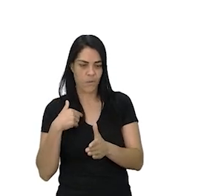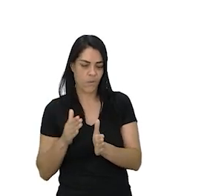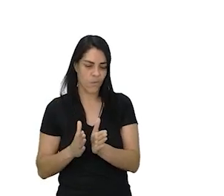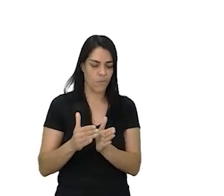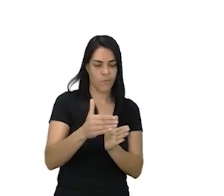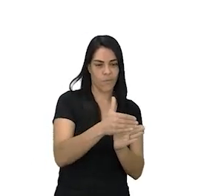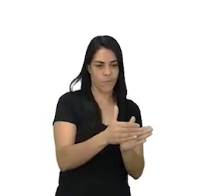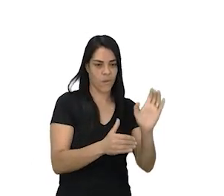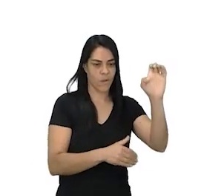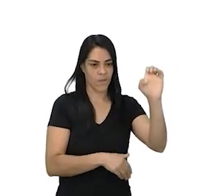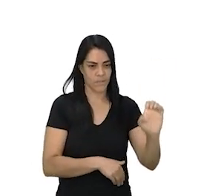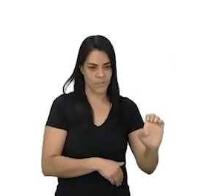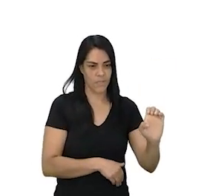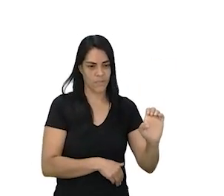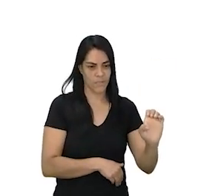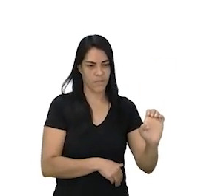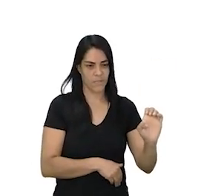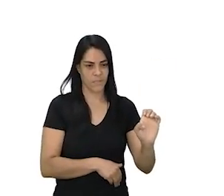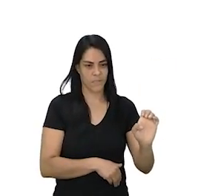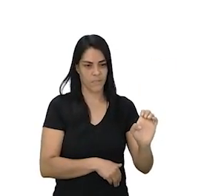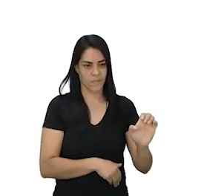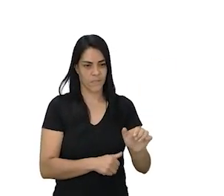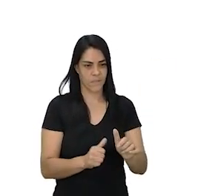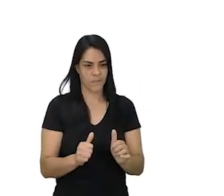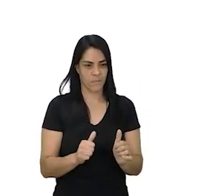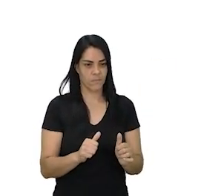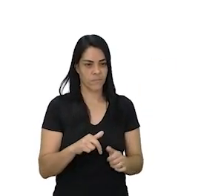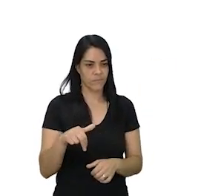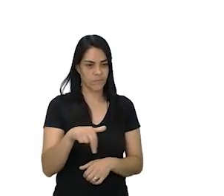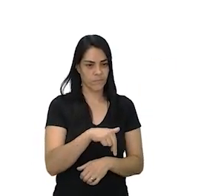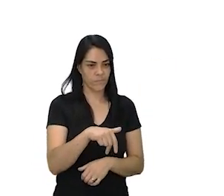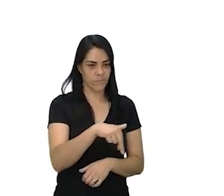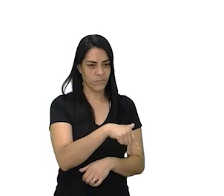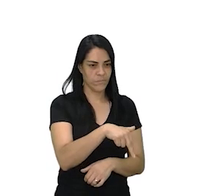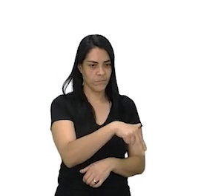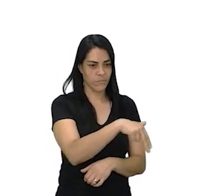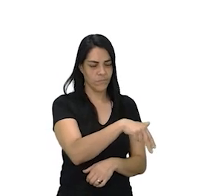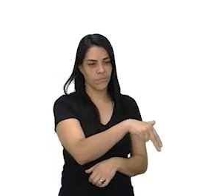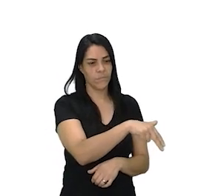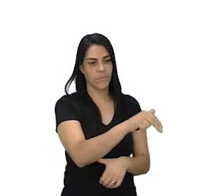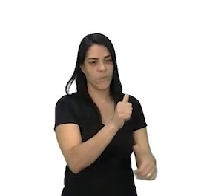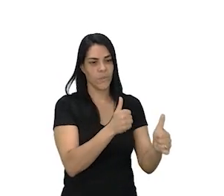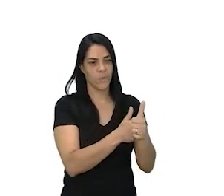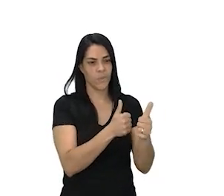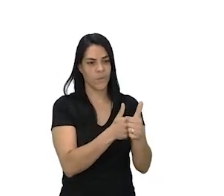à esquerda, seguindo aqui ao lado dos burros, passando ao lado da lhama,